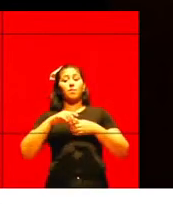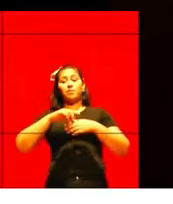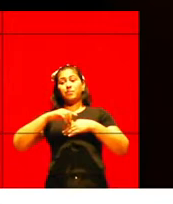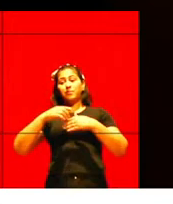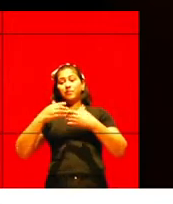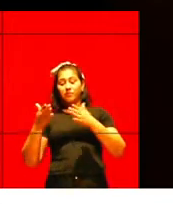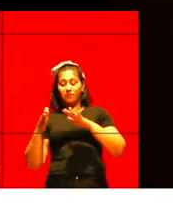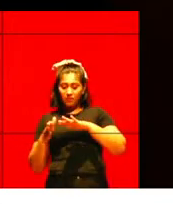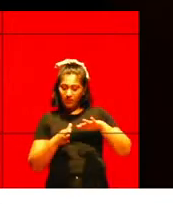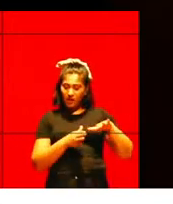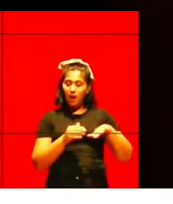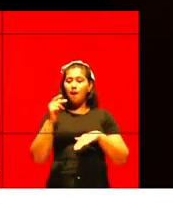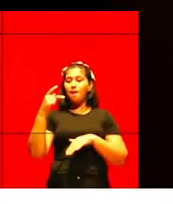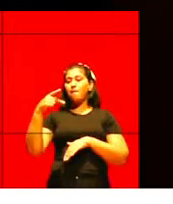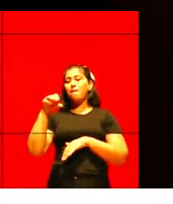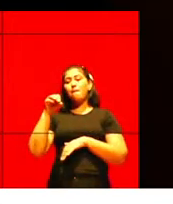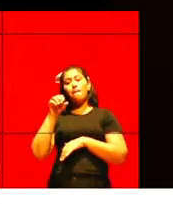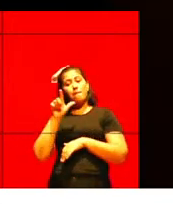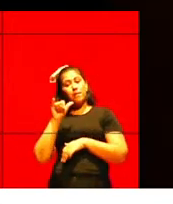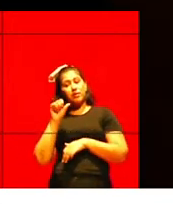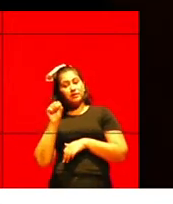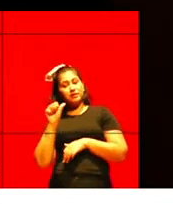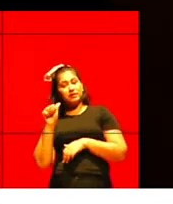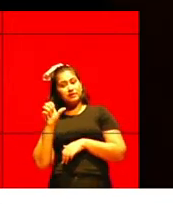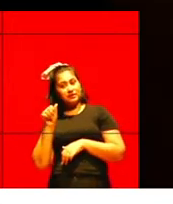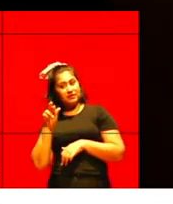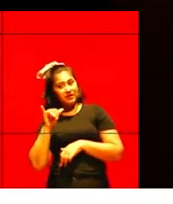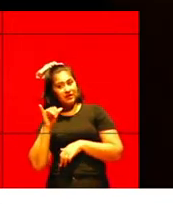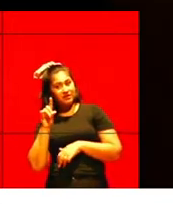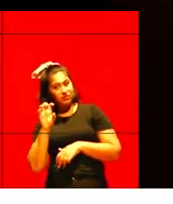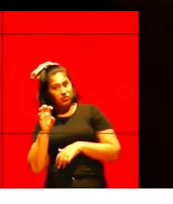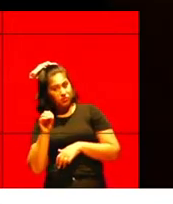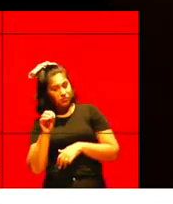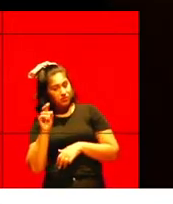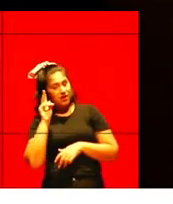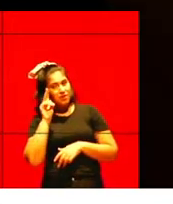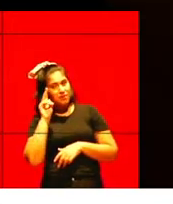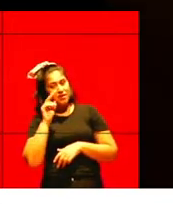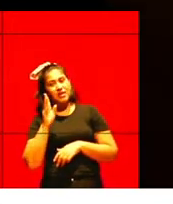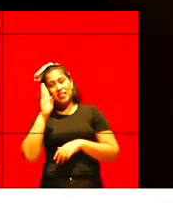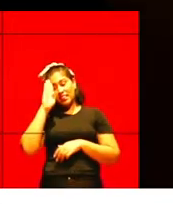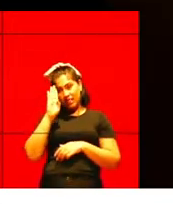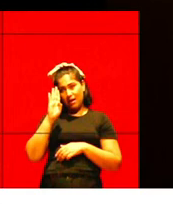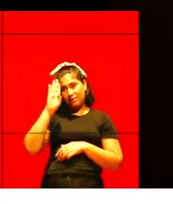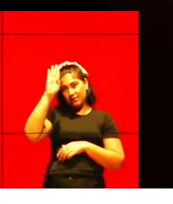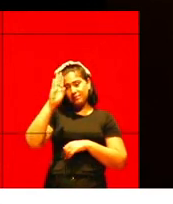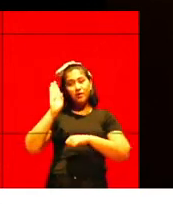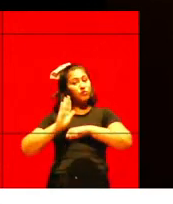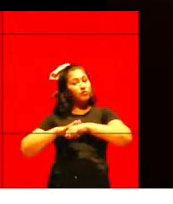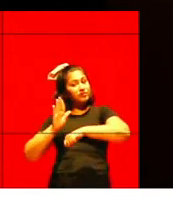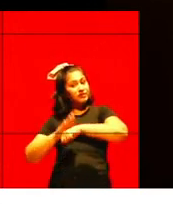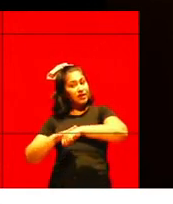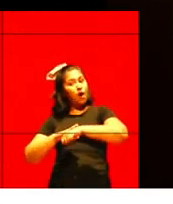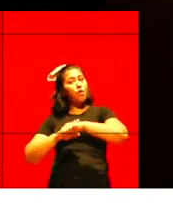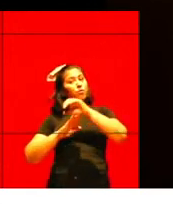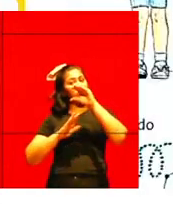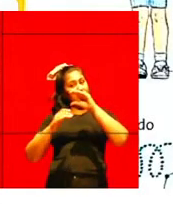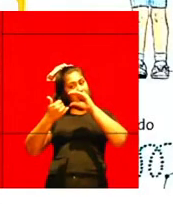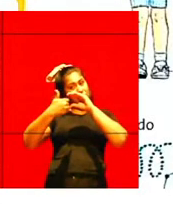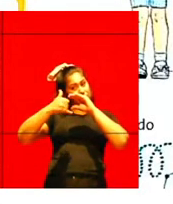Polissacarídeos. Os polissacarídeos a gente lembra também da principal função dos carboidratos. Qual é a principal função dos